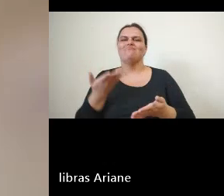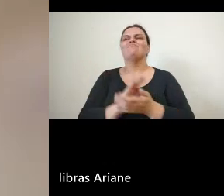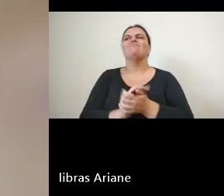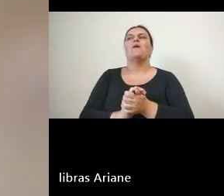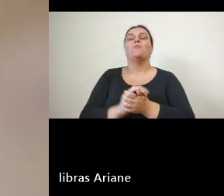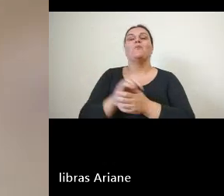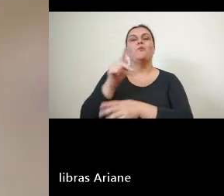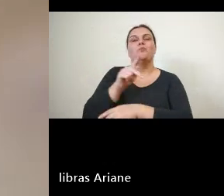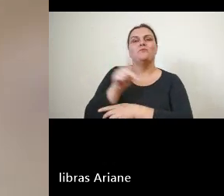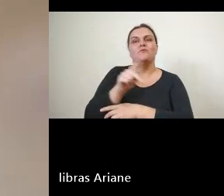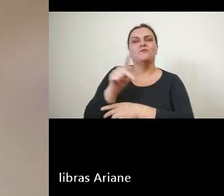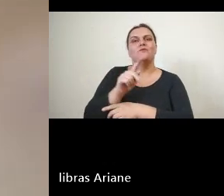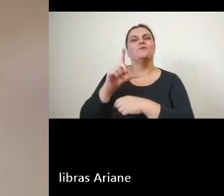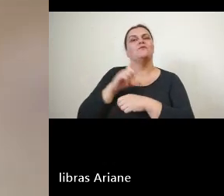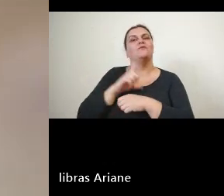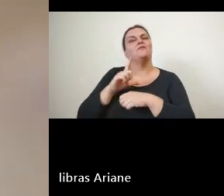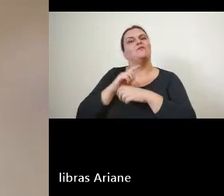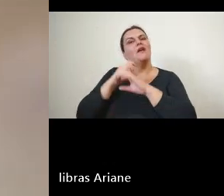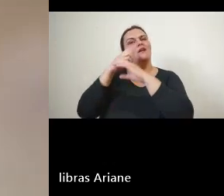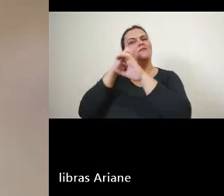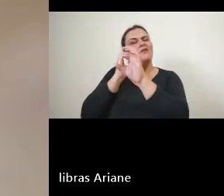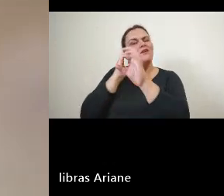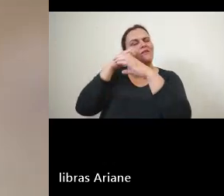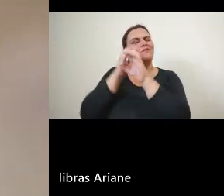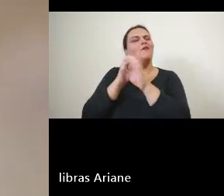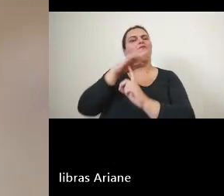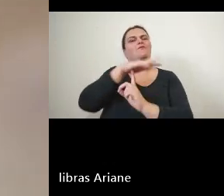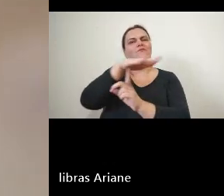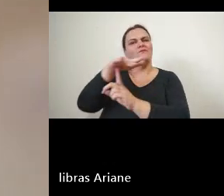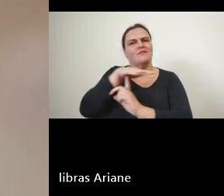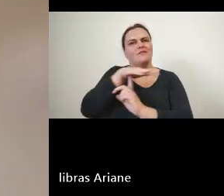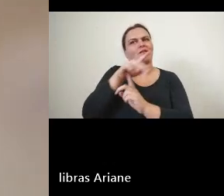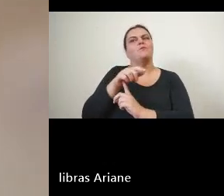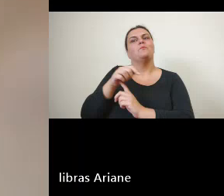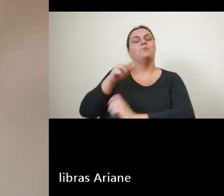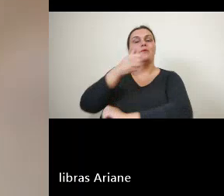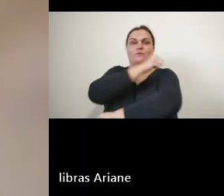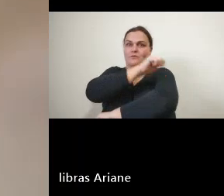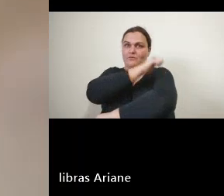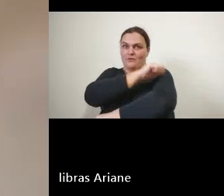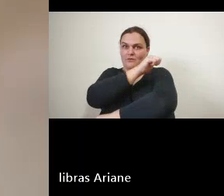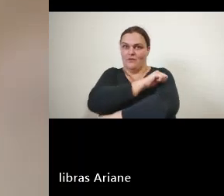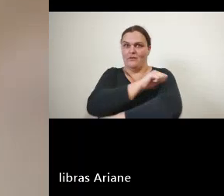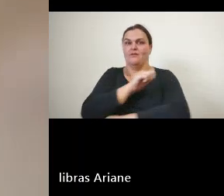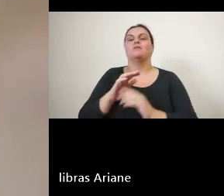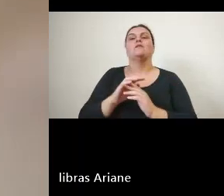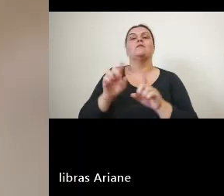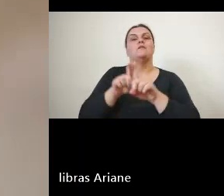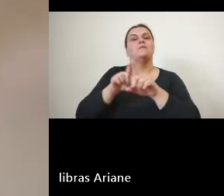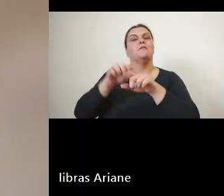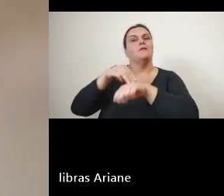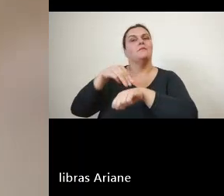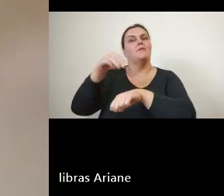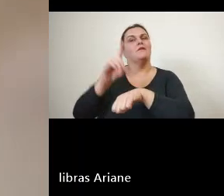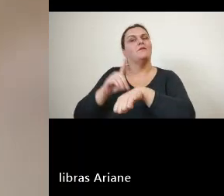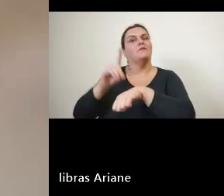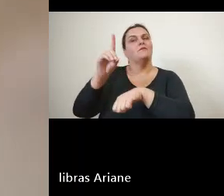em Engenharia Florestal pela Universidade Federal Rural do Rio de Janeiro. É mestre e doutor em Ciências